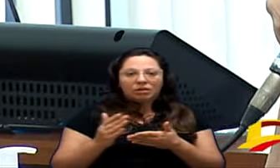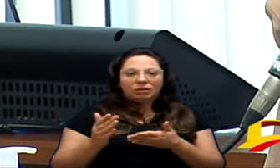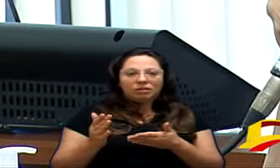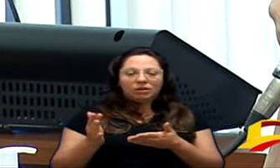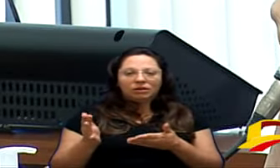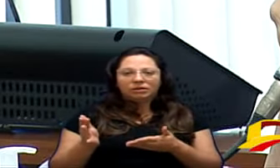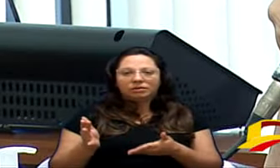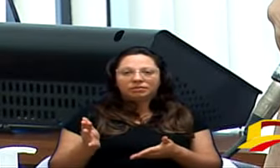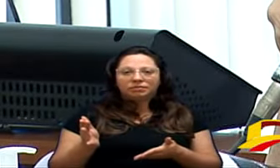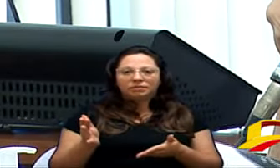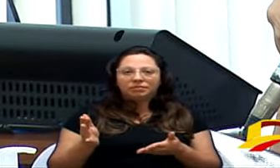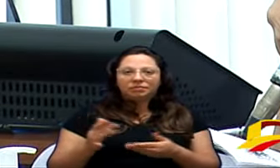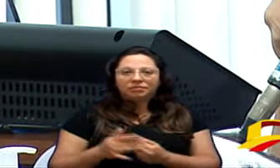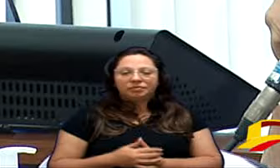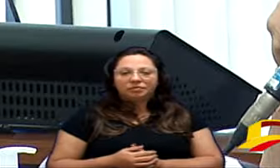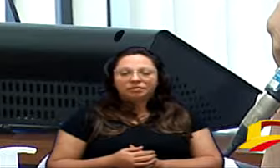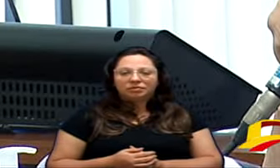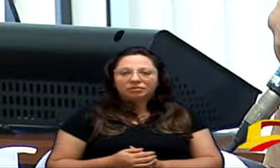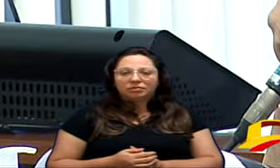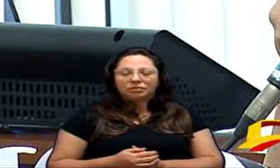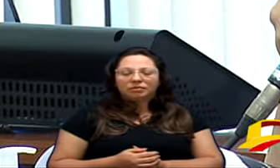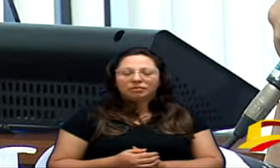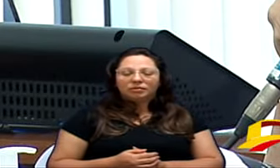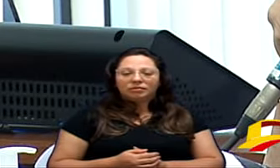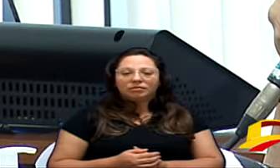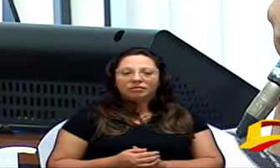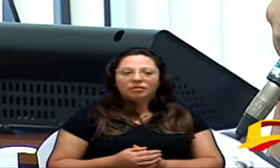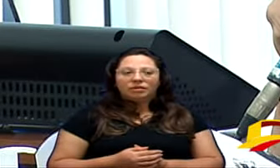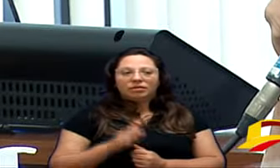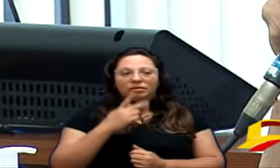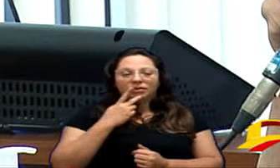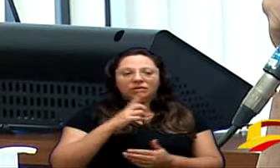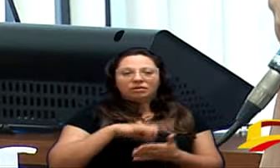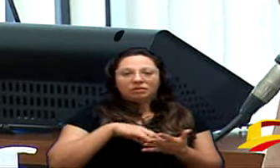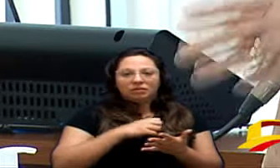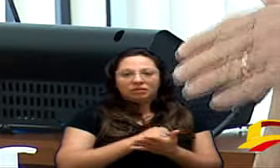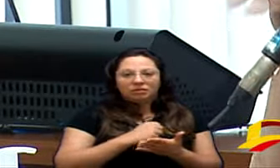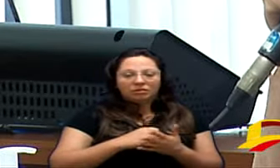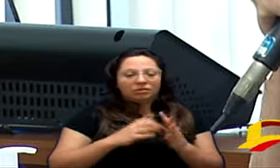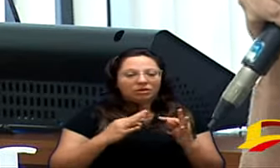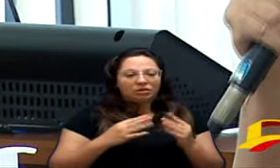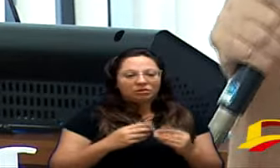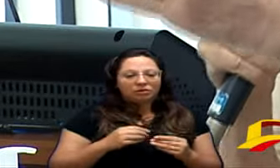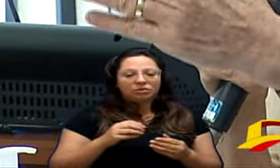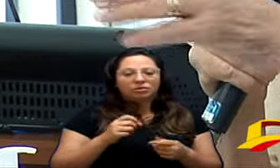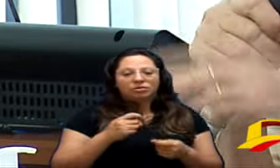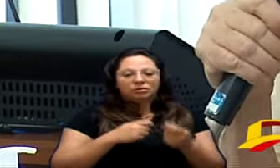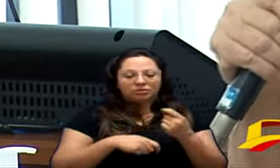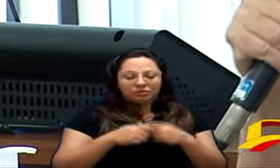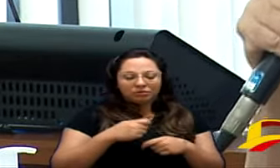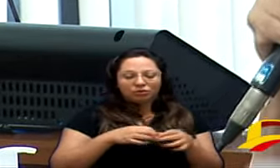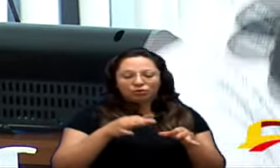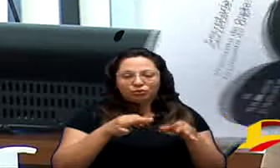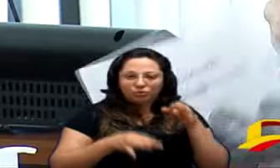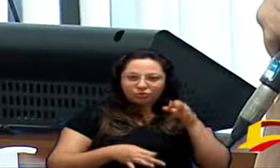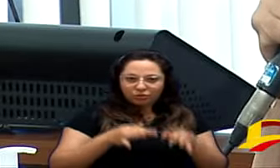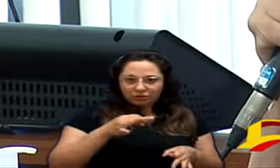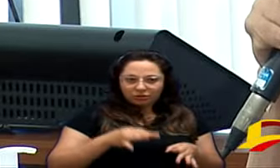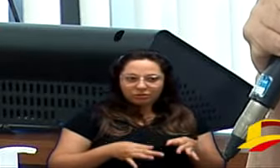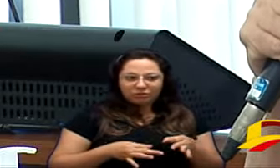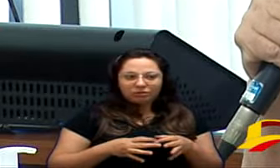passam pela pela pela Assessoria pela observação e orientação jurídica do